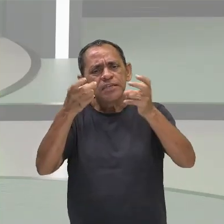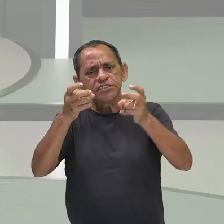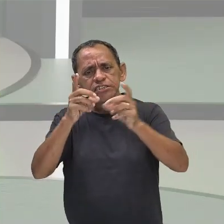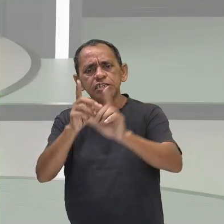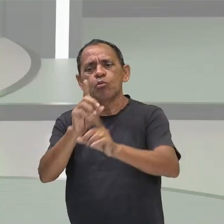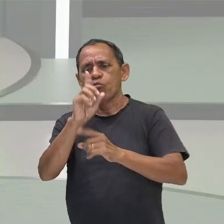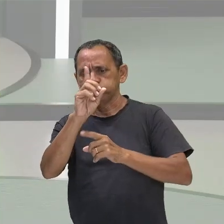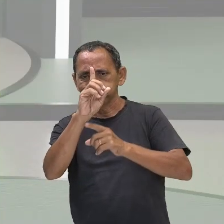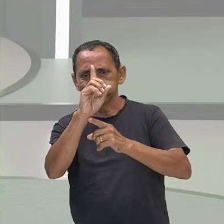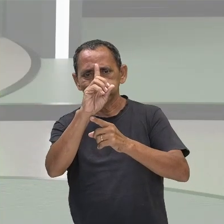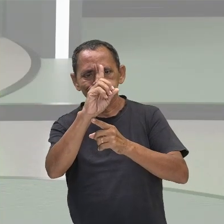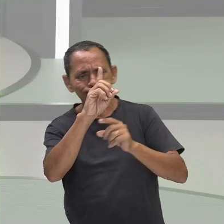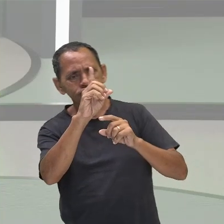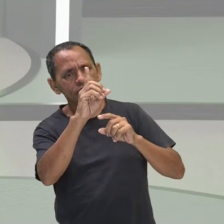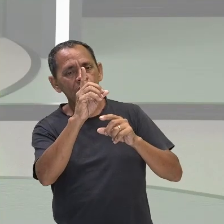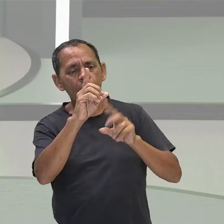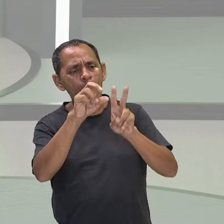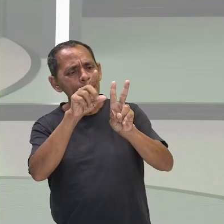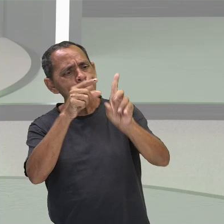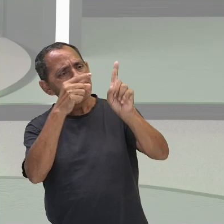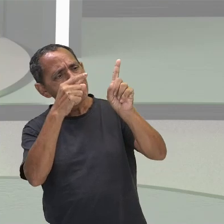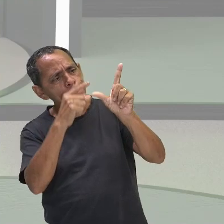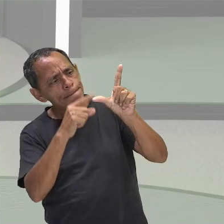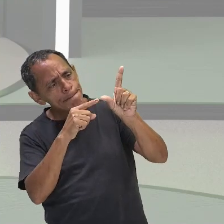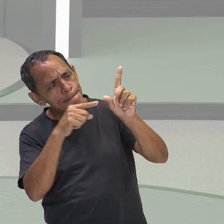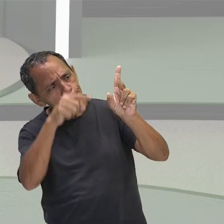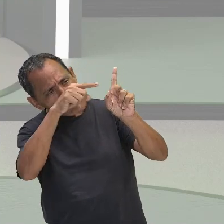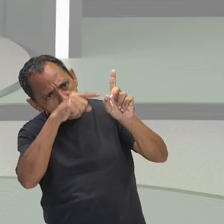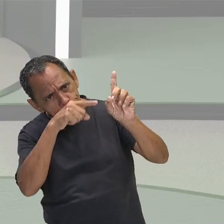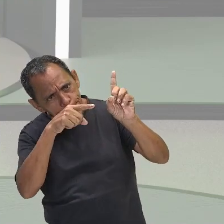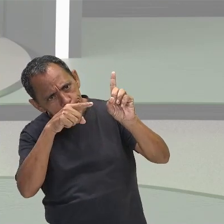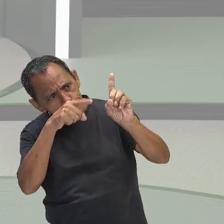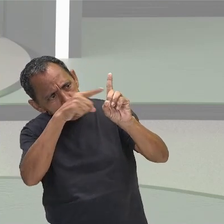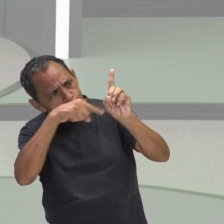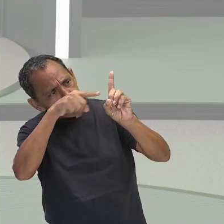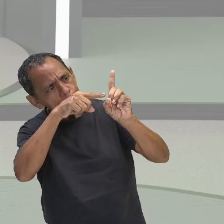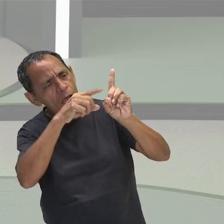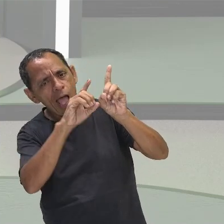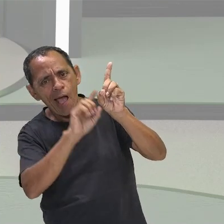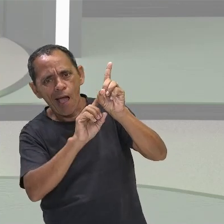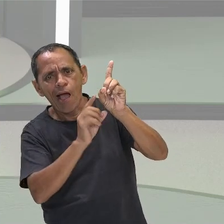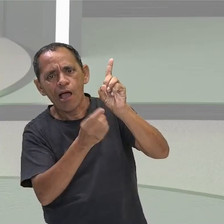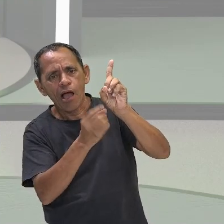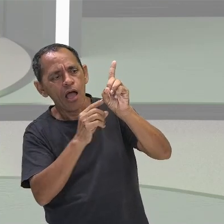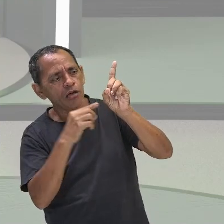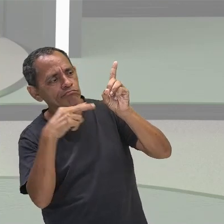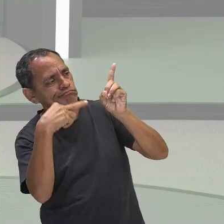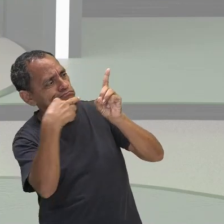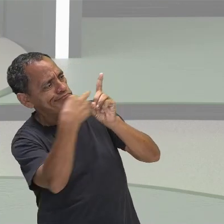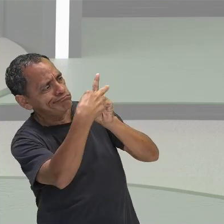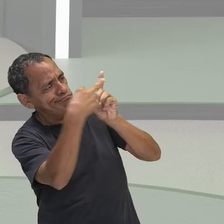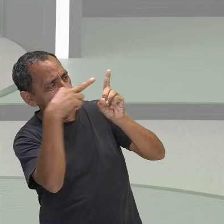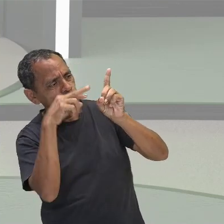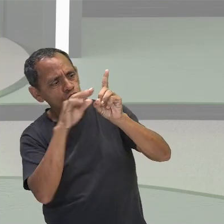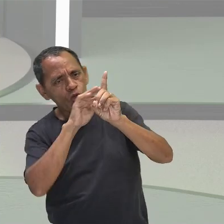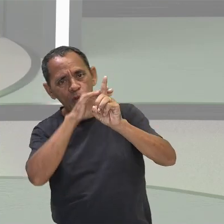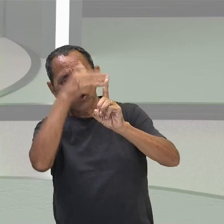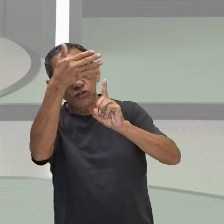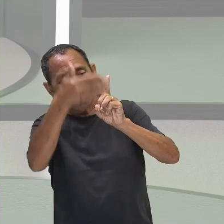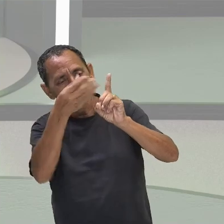já perceber neste nosso vídeo a localização do pênis, já a parte externa do sistema